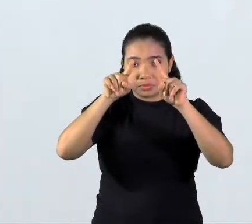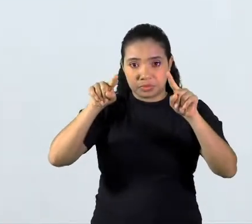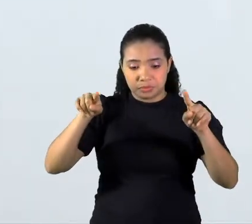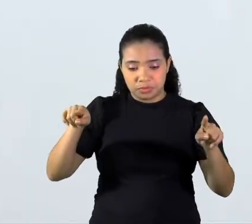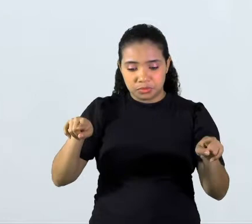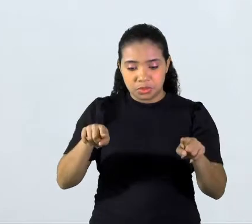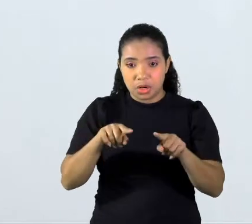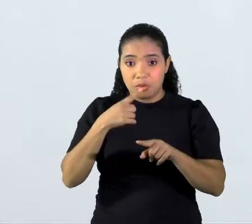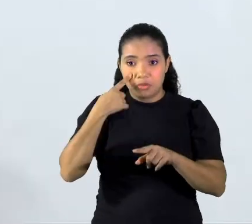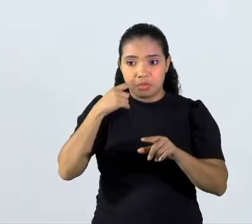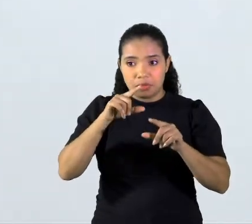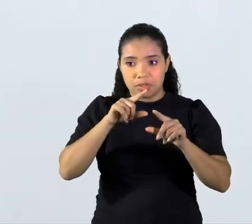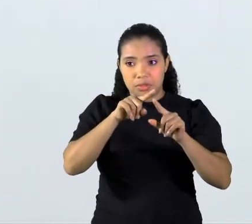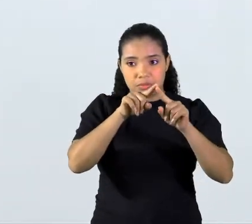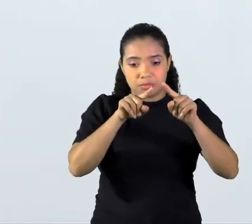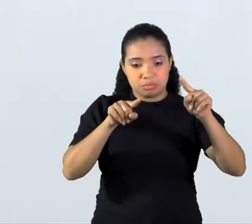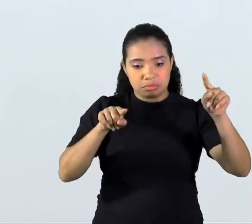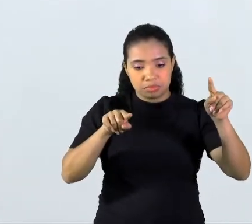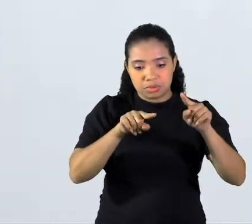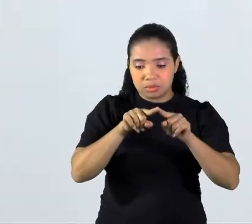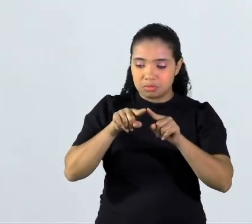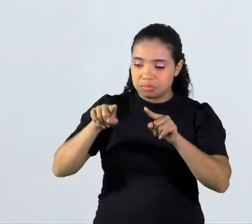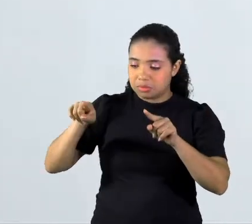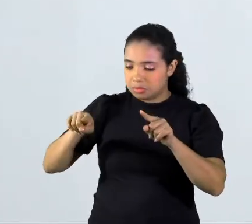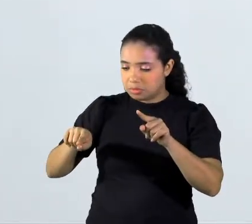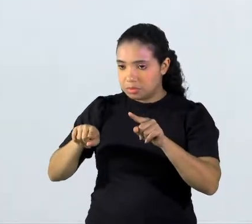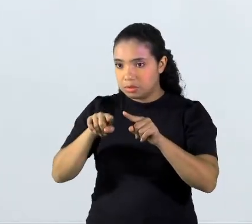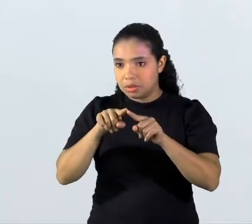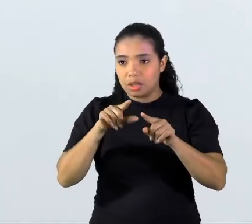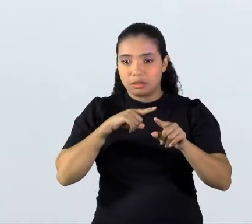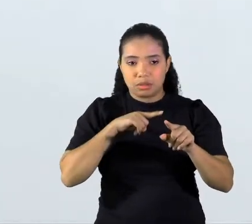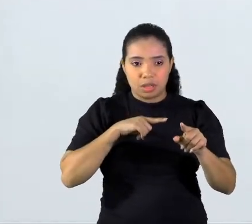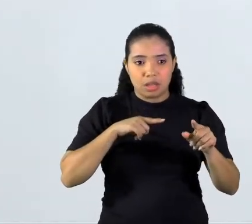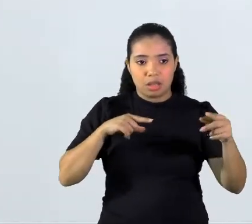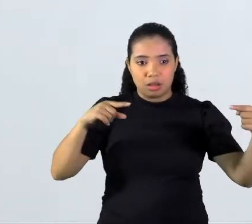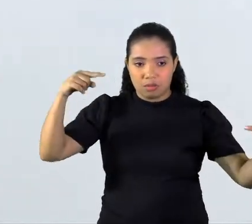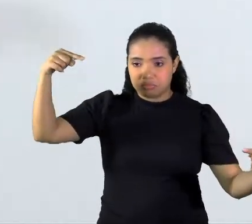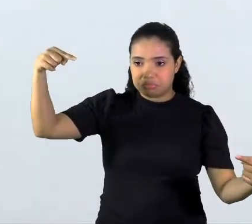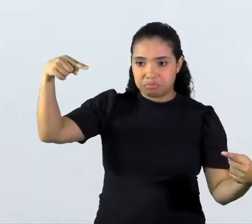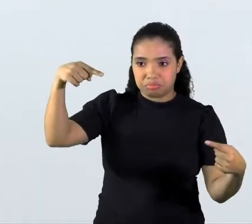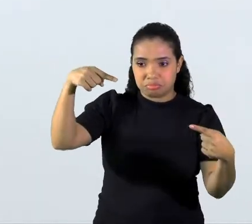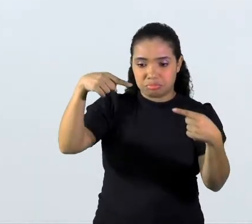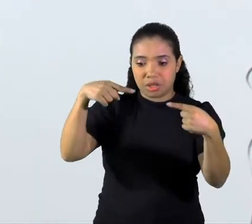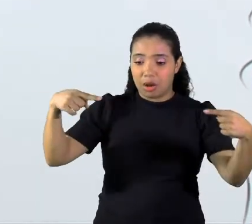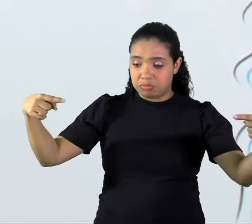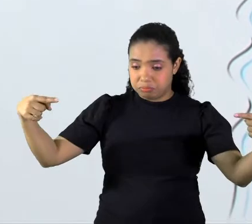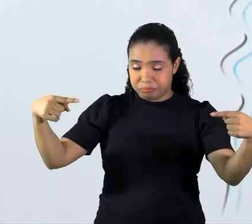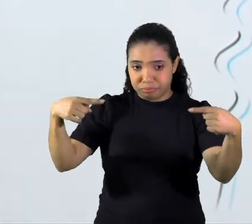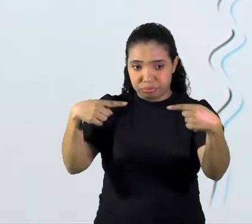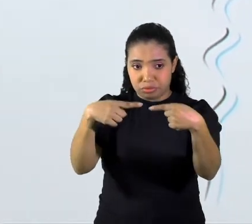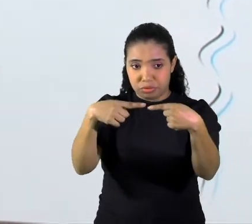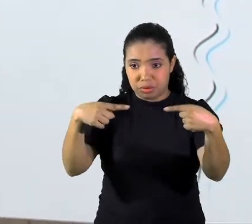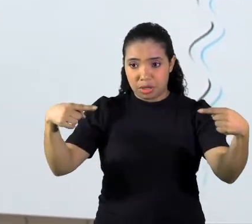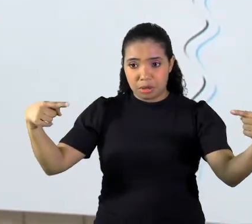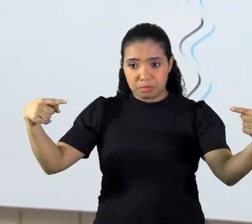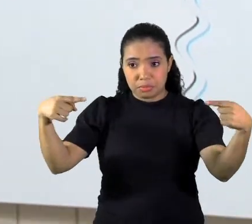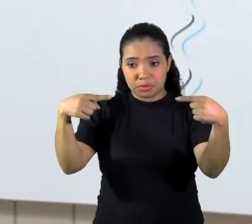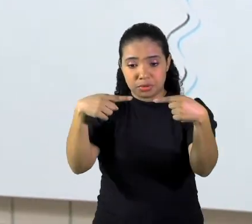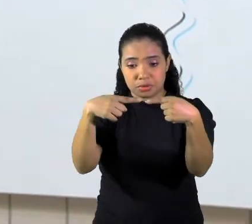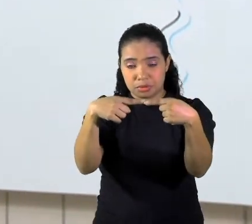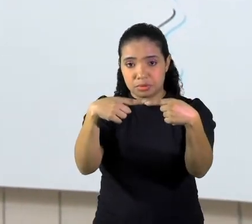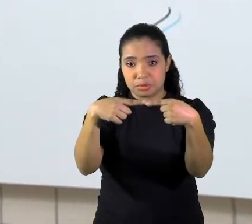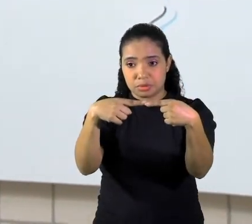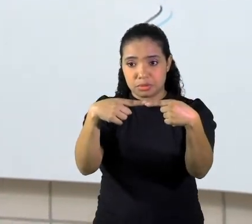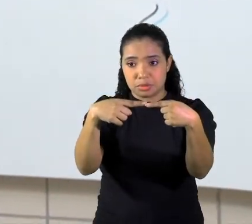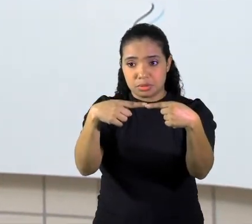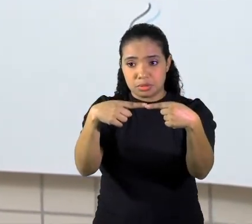retas paralelas, tenho essa paralela, as duas são paralelas. O que me garante que elas sejam paralelas? Eu tenho uma reta e